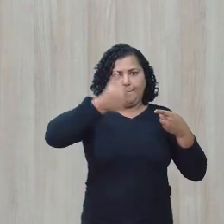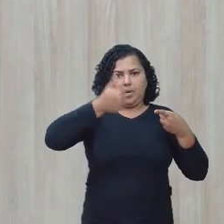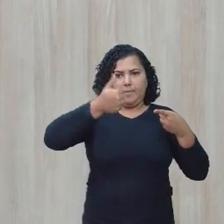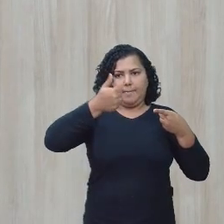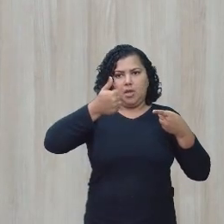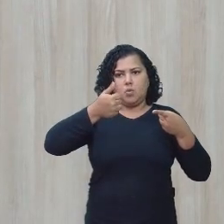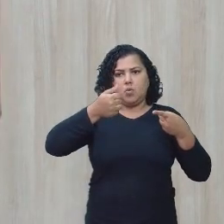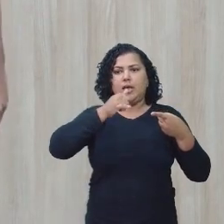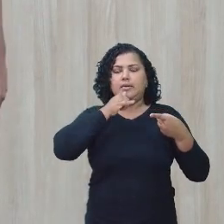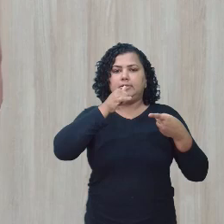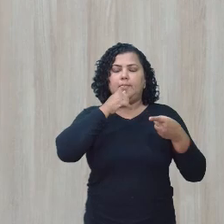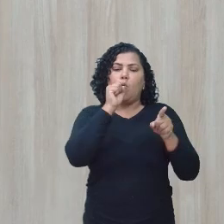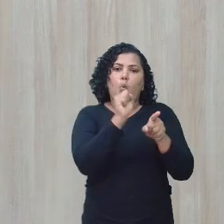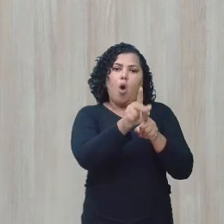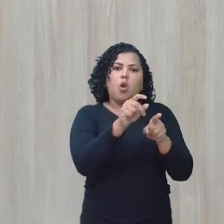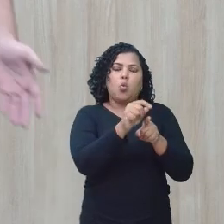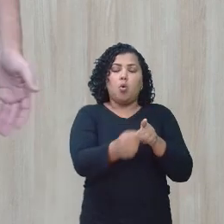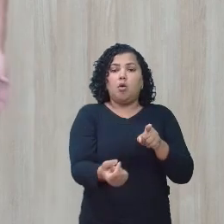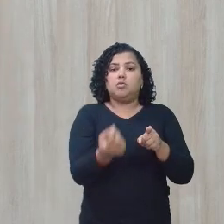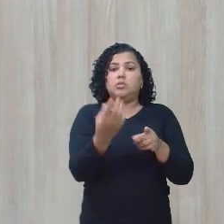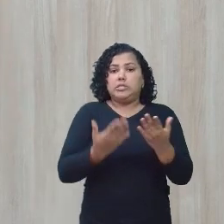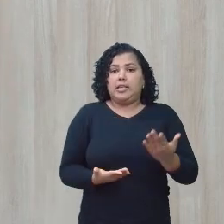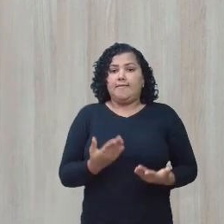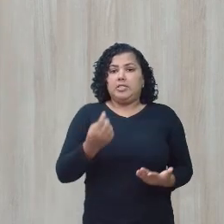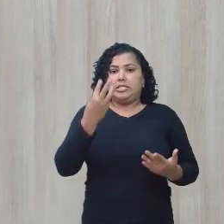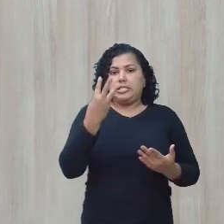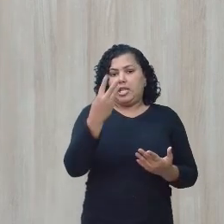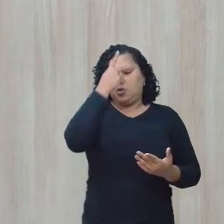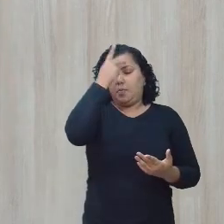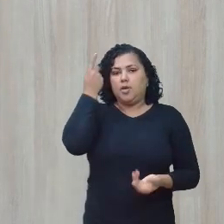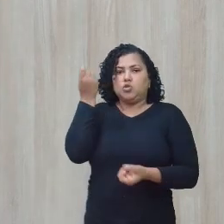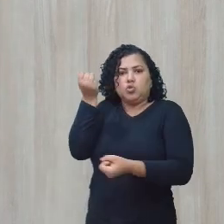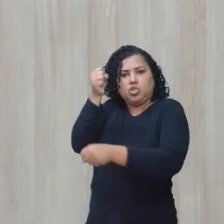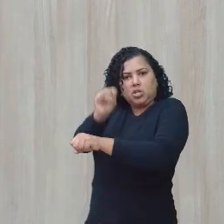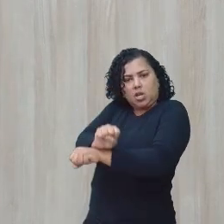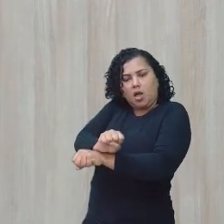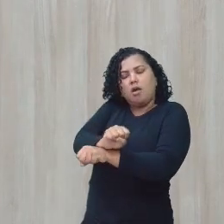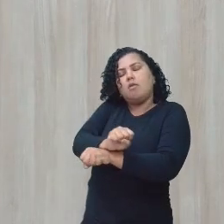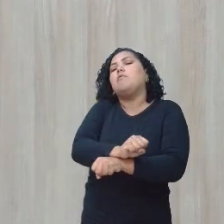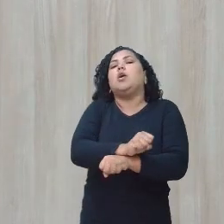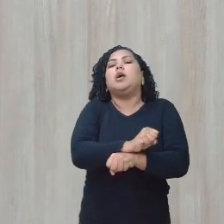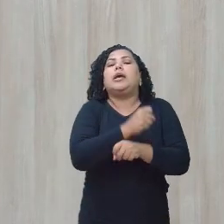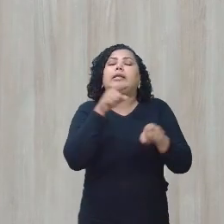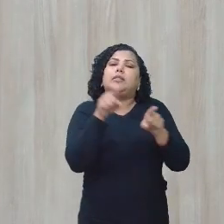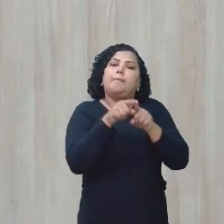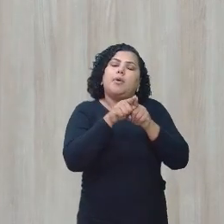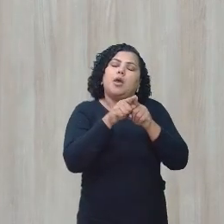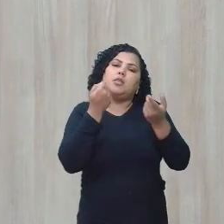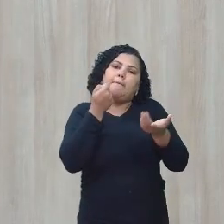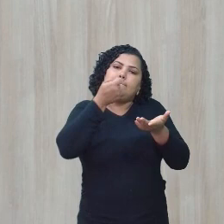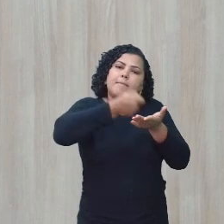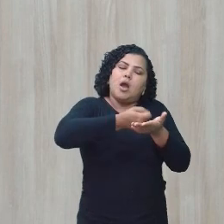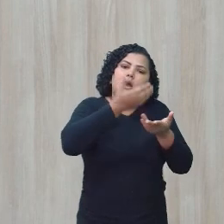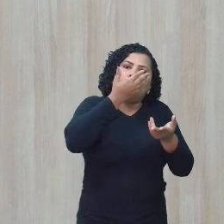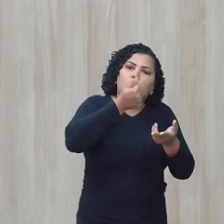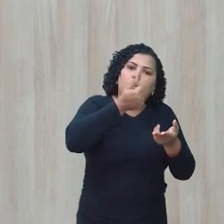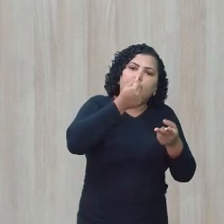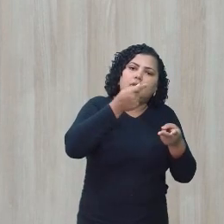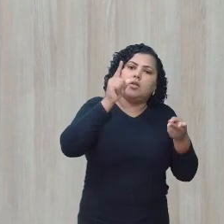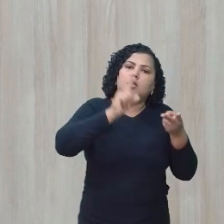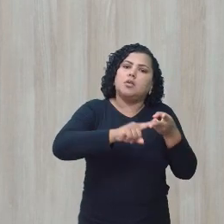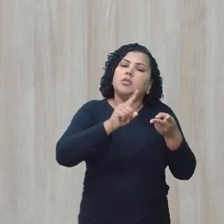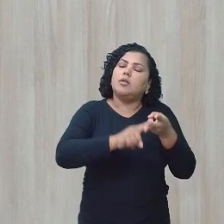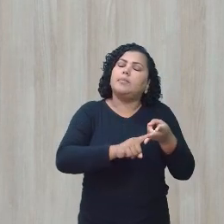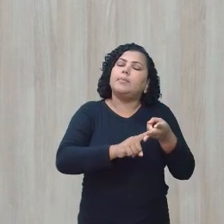né, propõe aí o aluguel do serviço de 3 sujeitos escravizados, né, com um compromisso de alimentar, e o outro oferece um